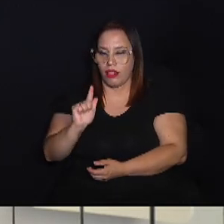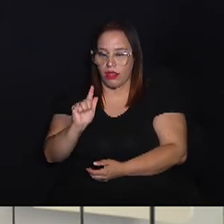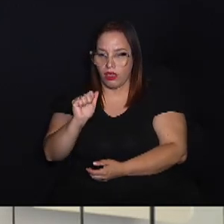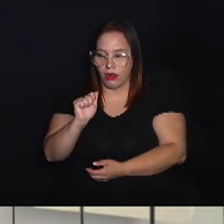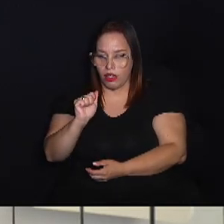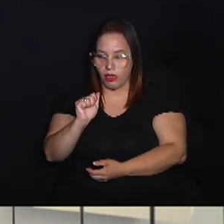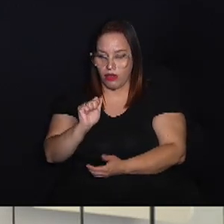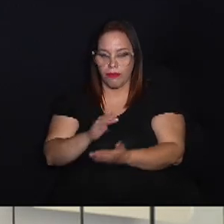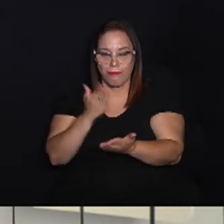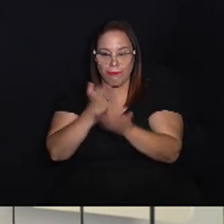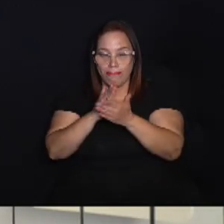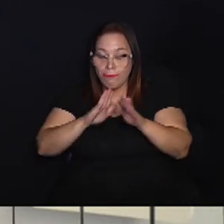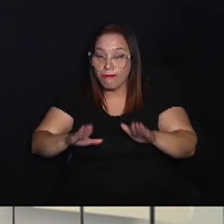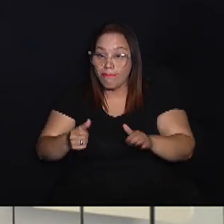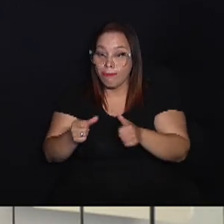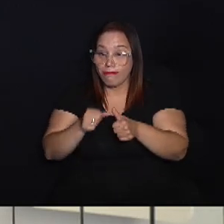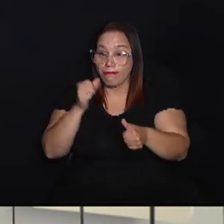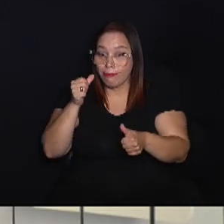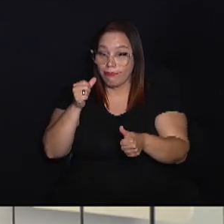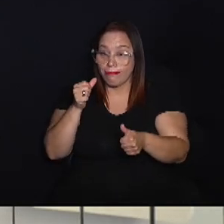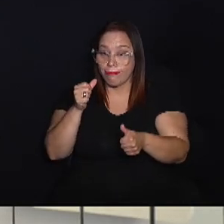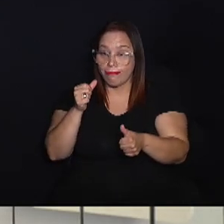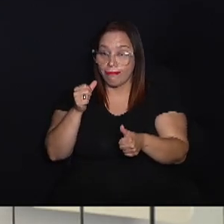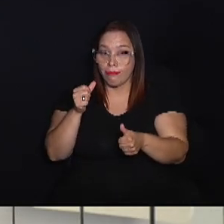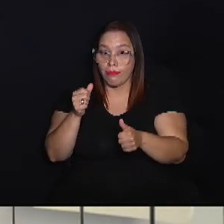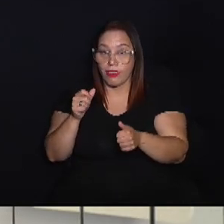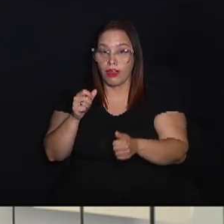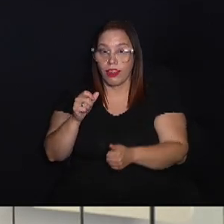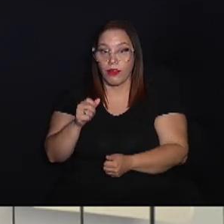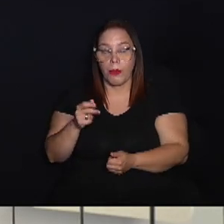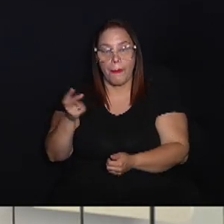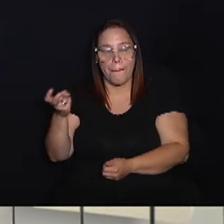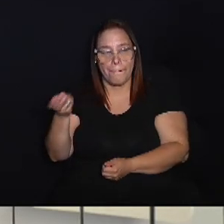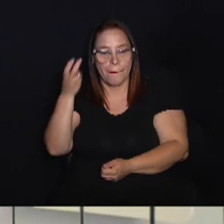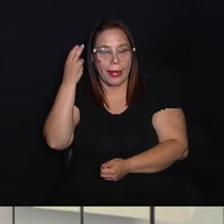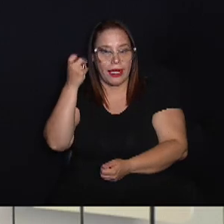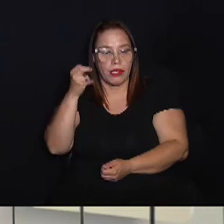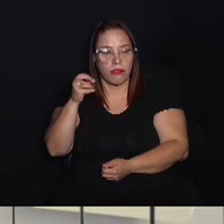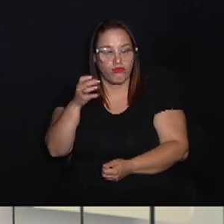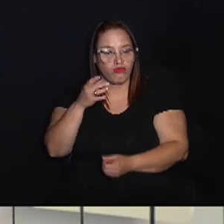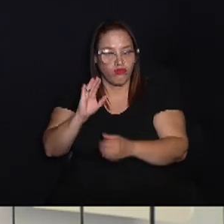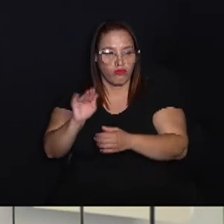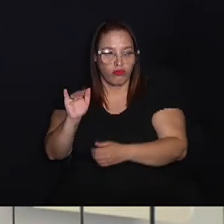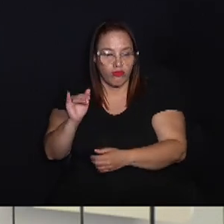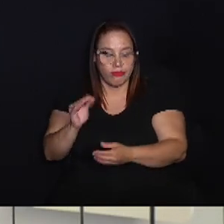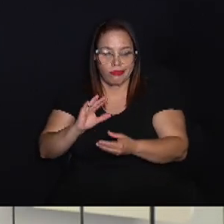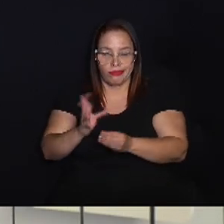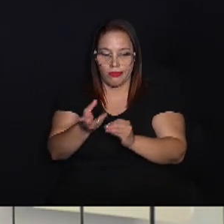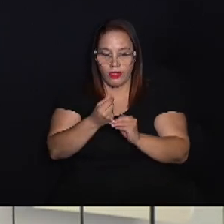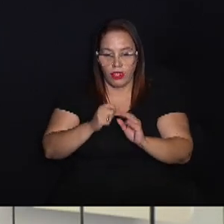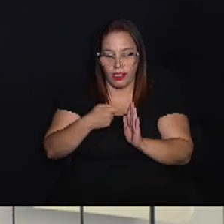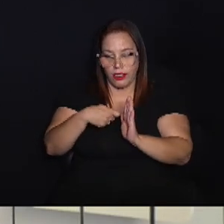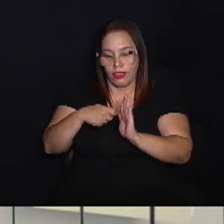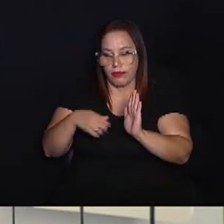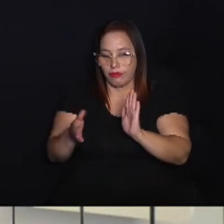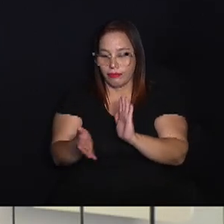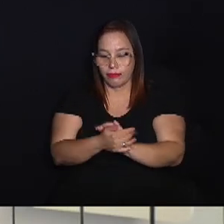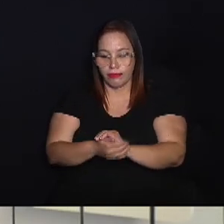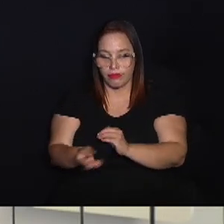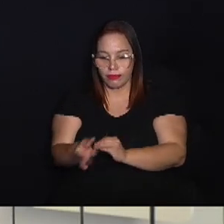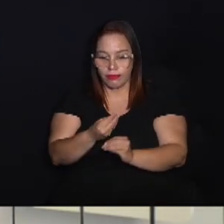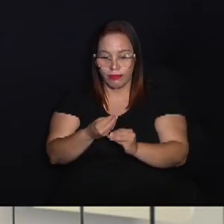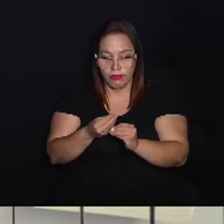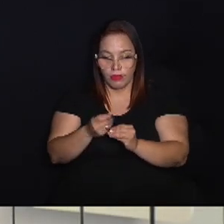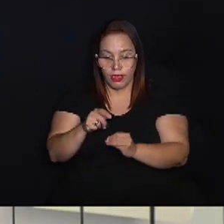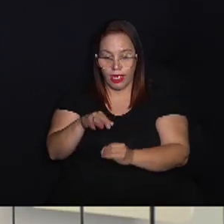Artes encerra essa primeira parte da série Patrimônios de Ciências, Letras e Artes. A academia